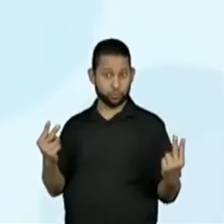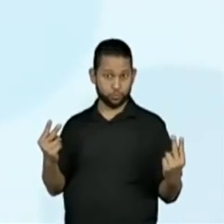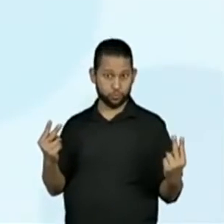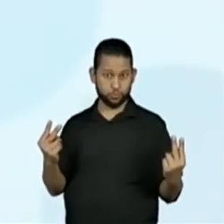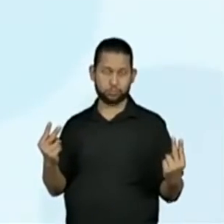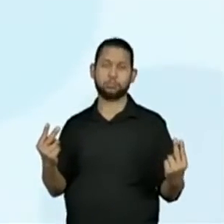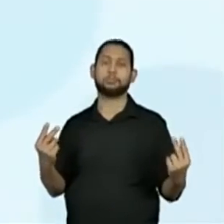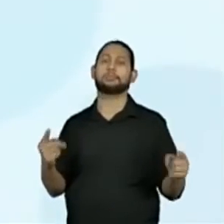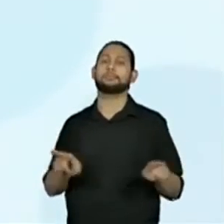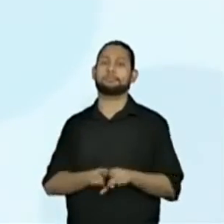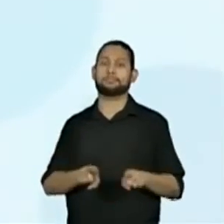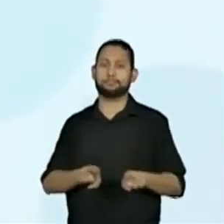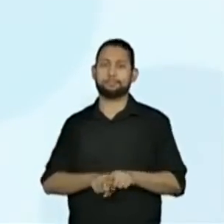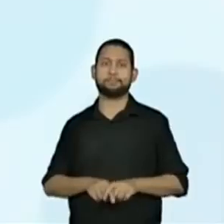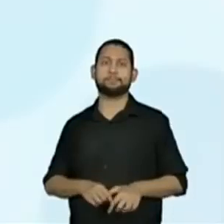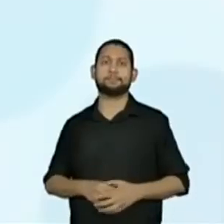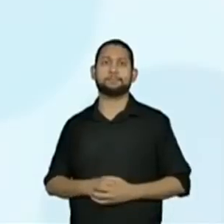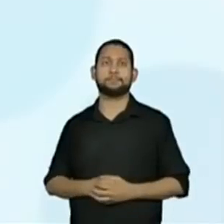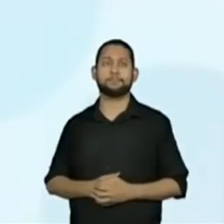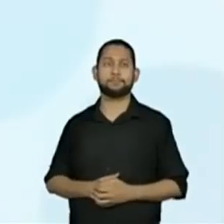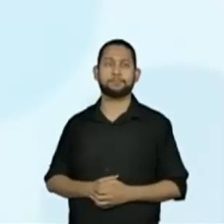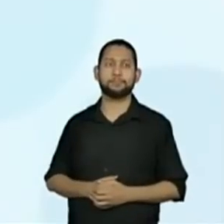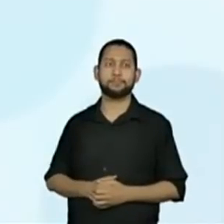aqui tenho 2 m